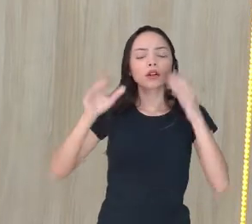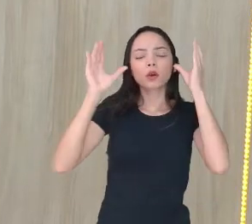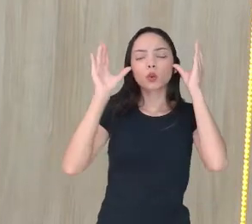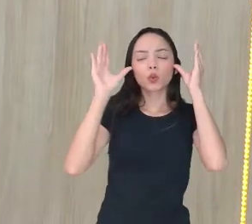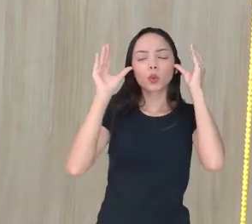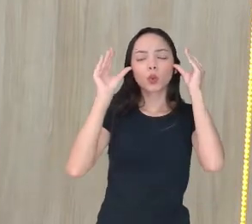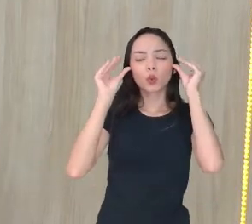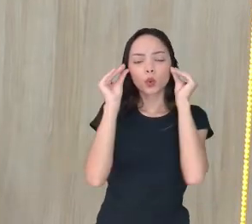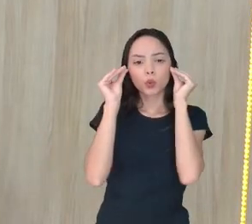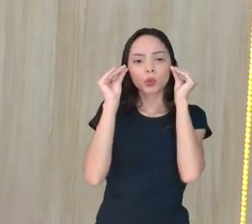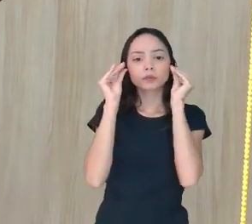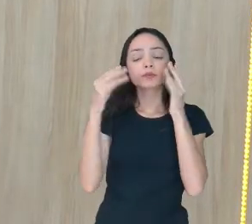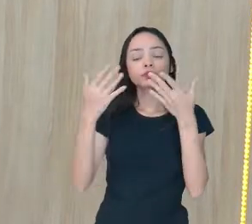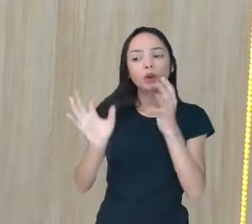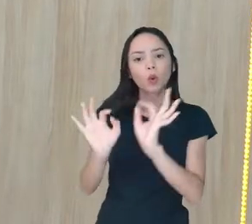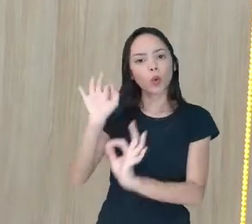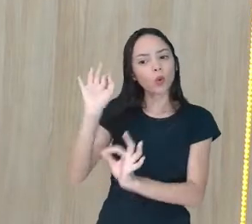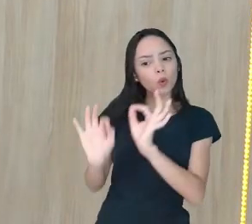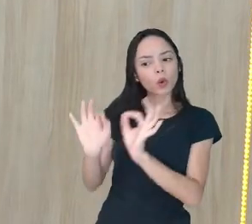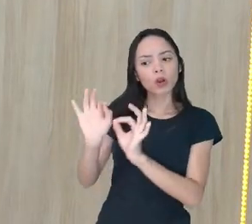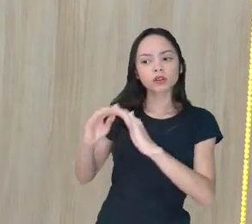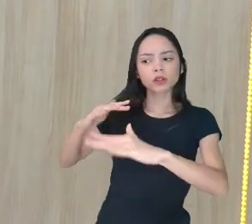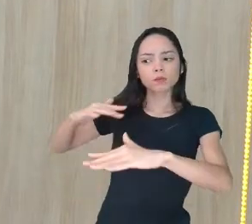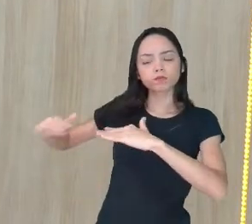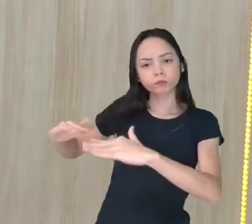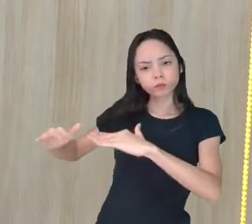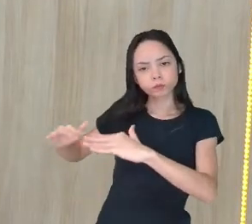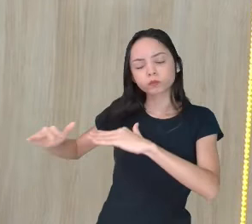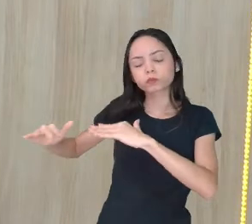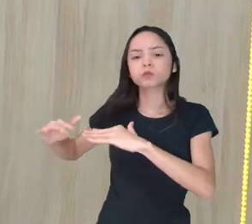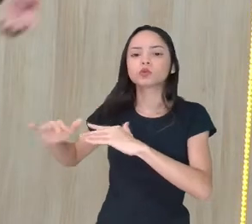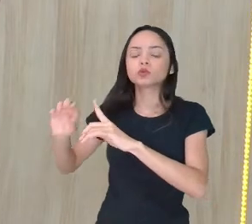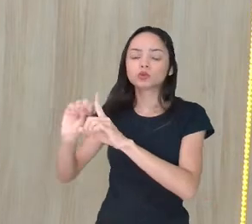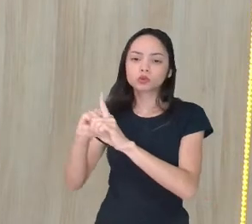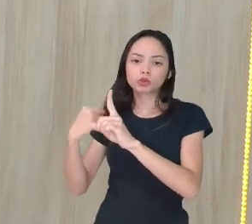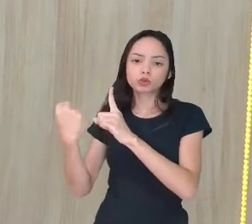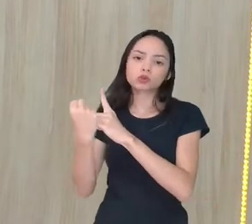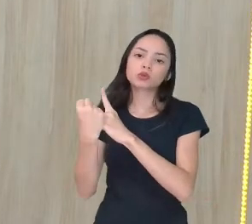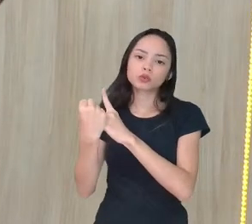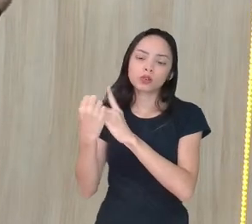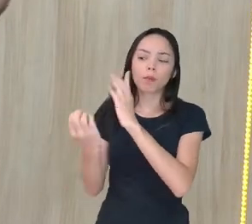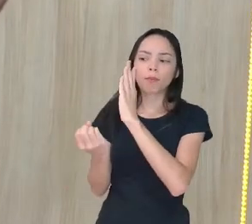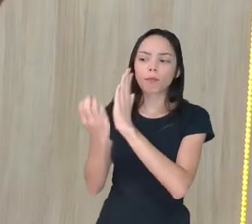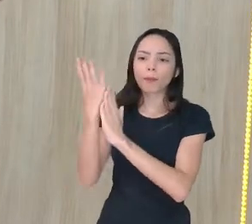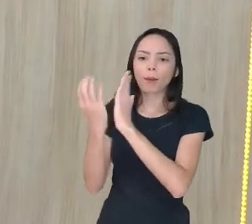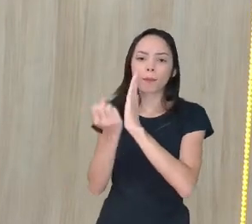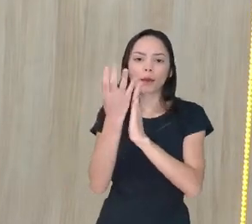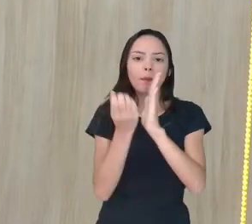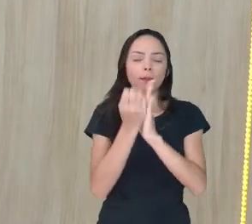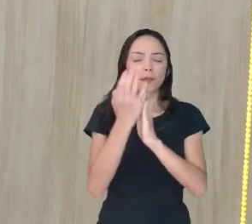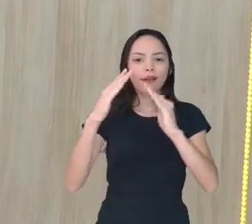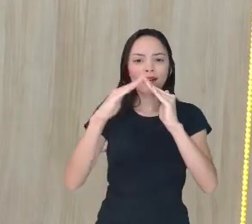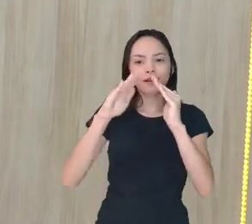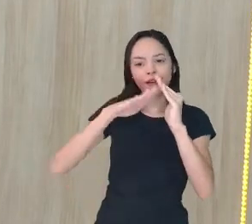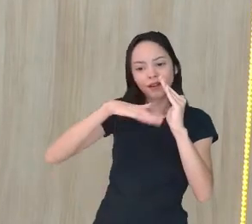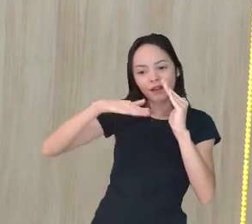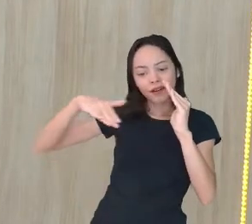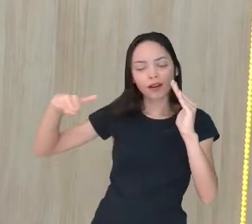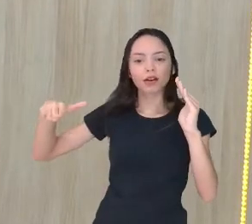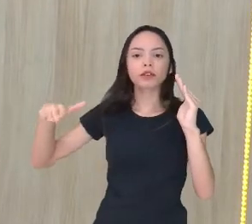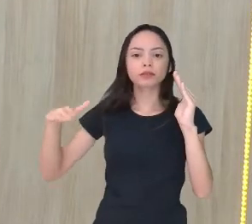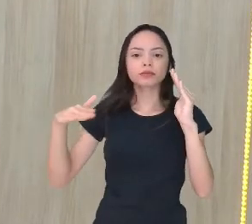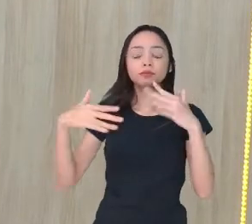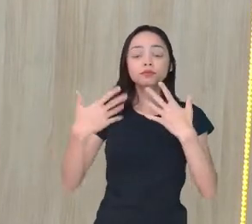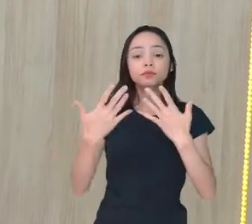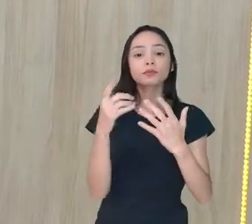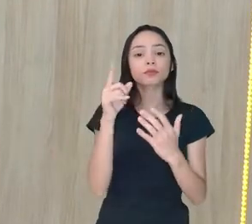de trabalho. Então, elas organizam um movimento ali pela criação, né, de creches. Mas isso seria, né,